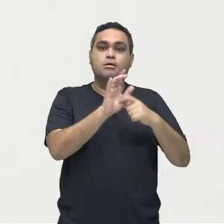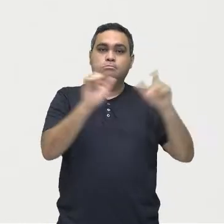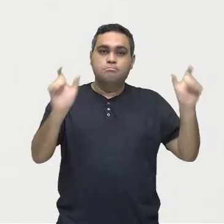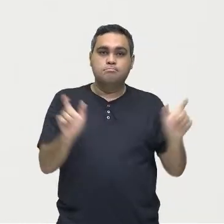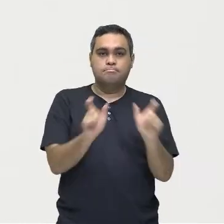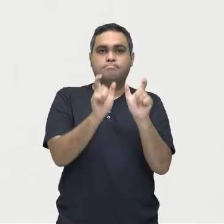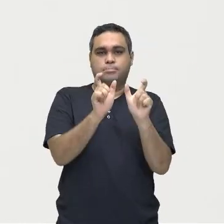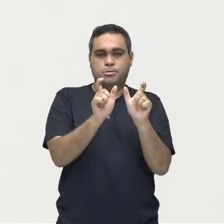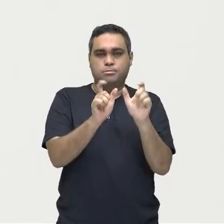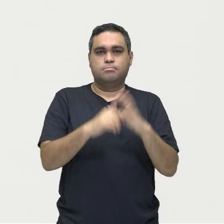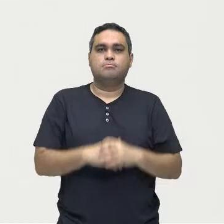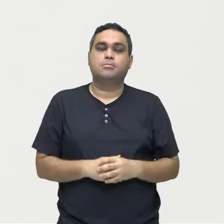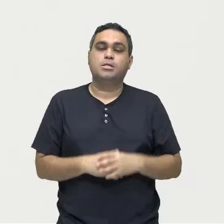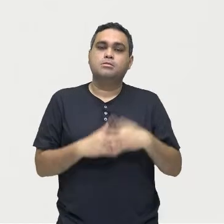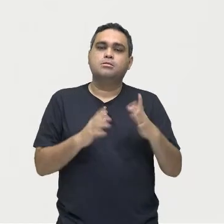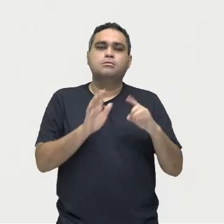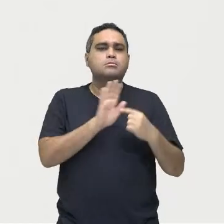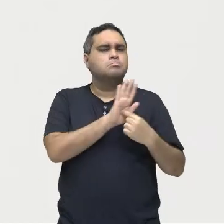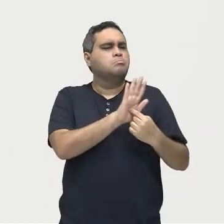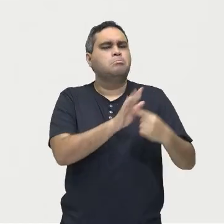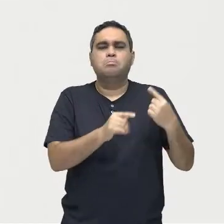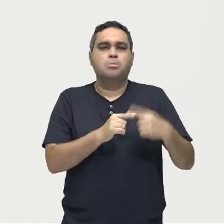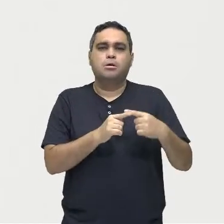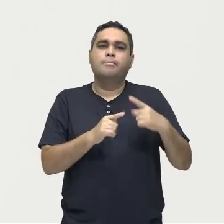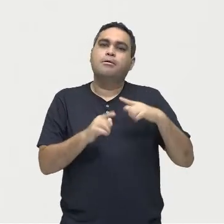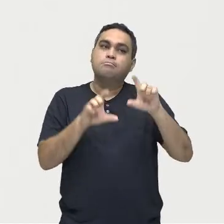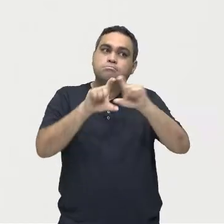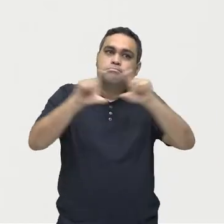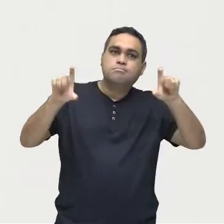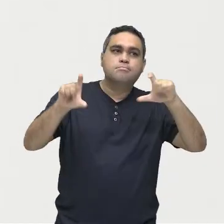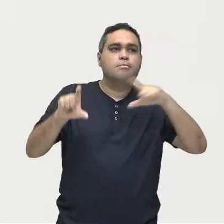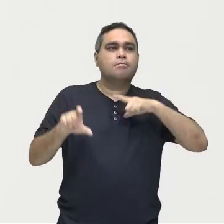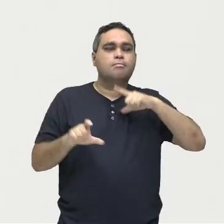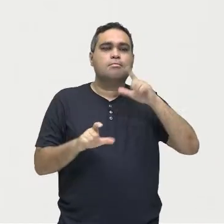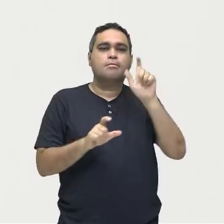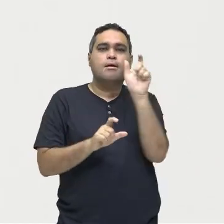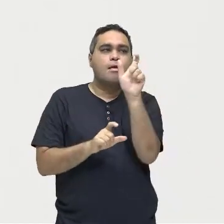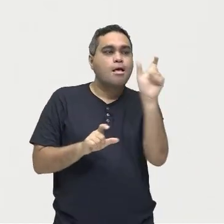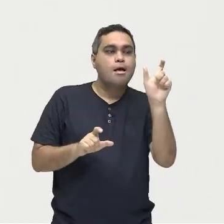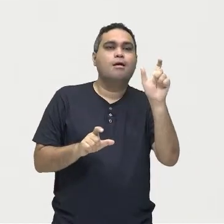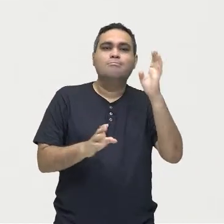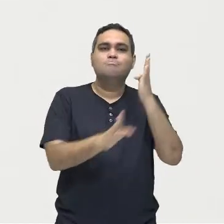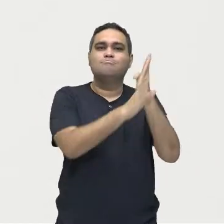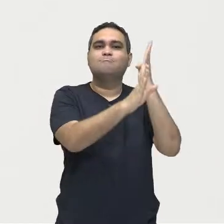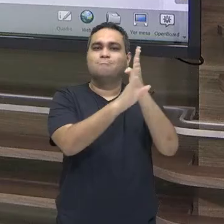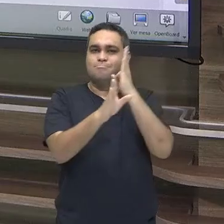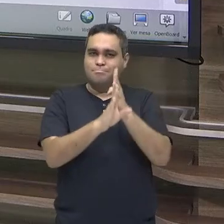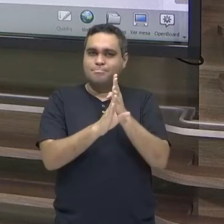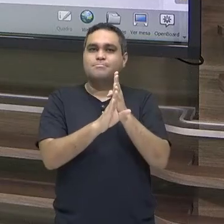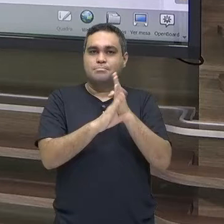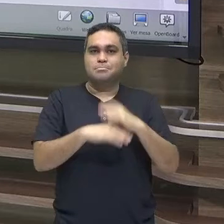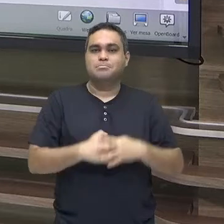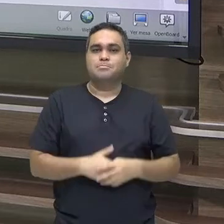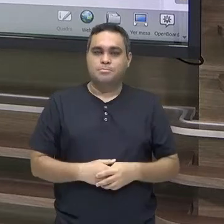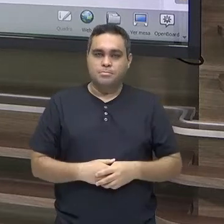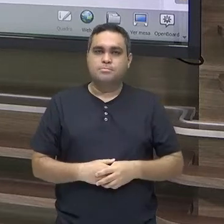Porque ele está presente na oração, ele está escrito na oração, então a gente consegue